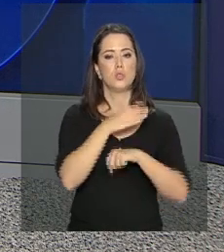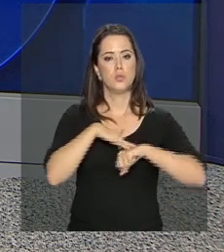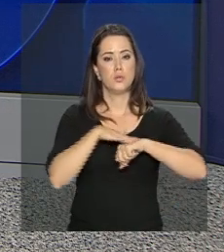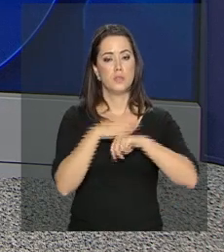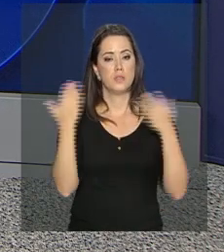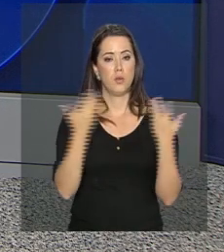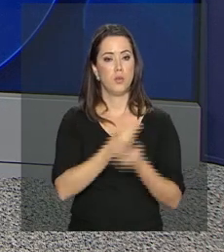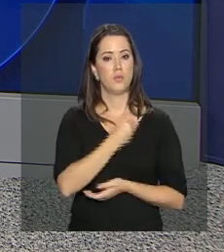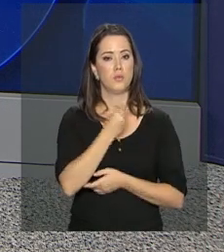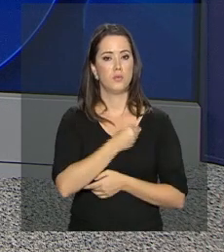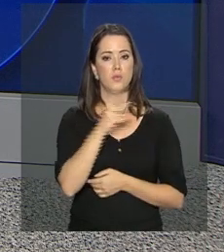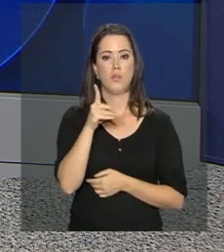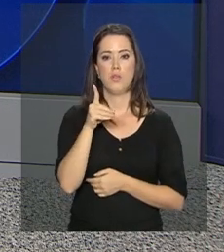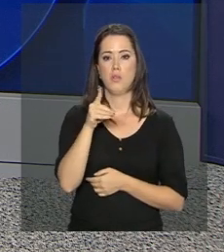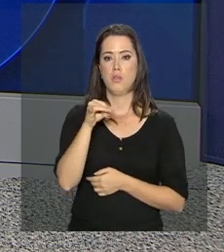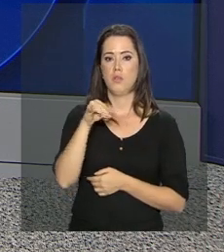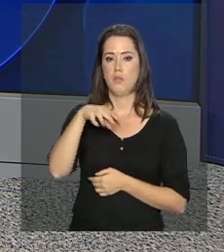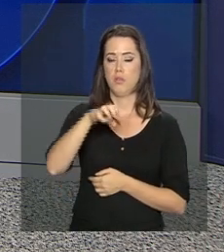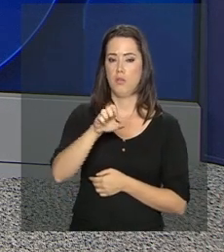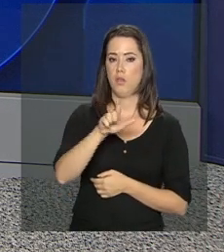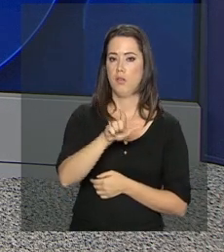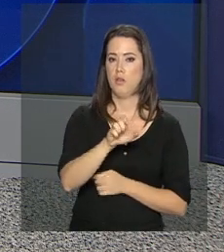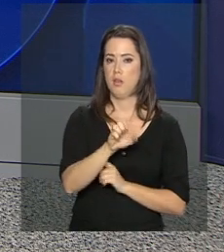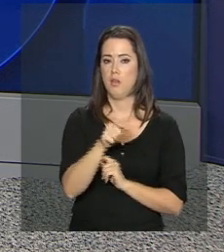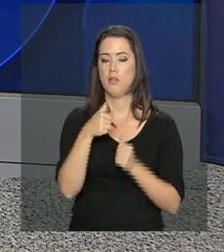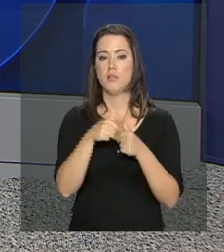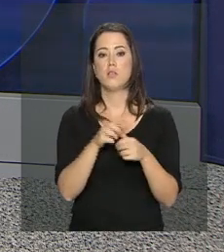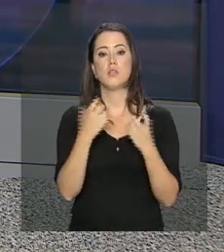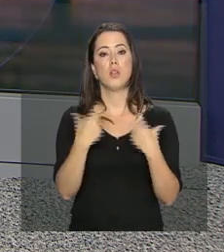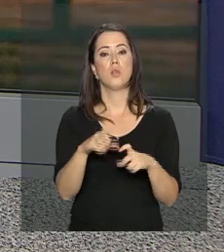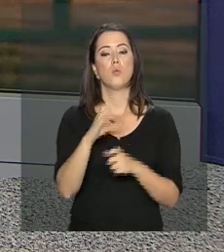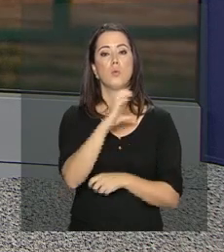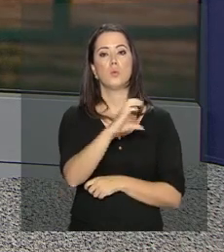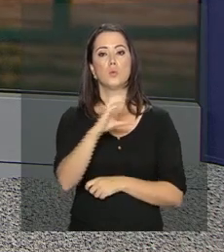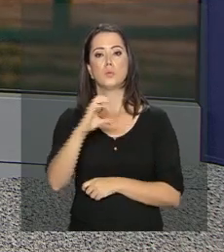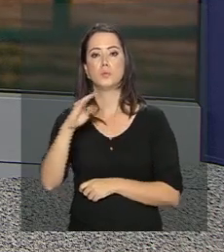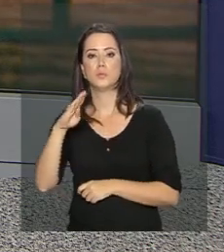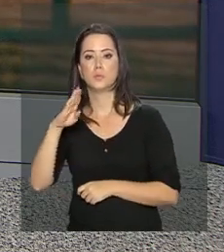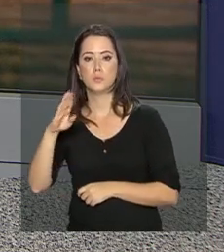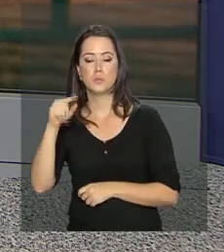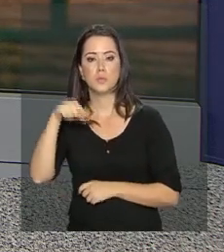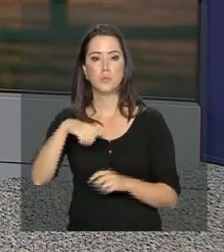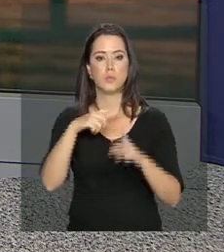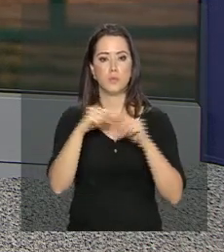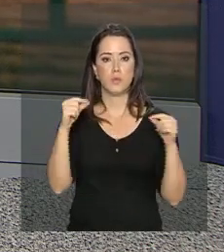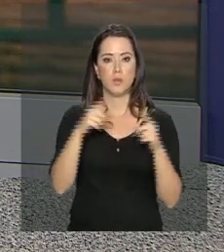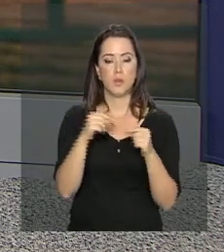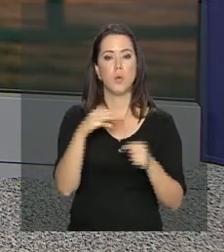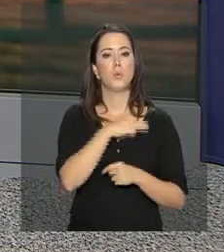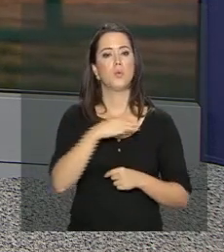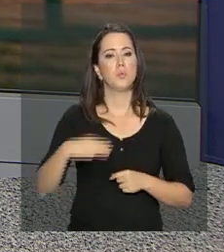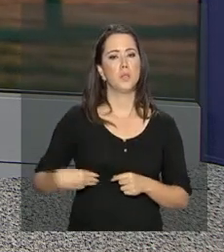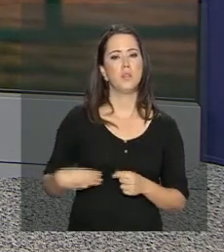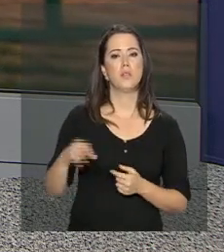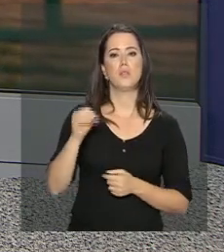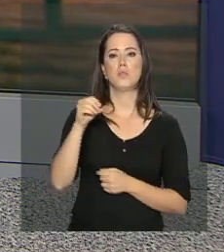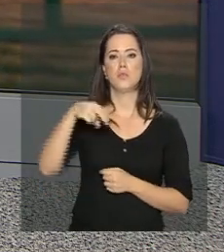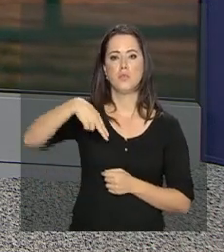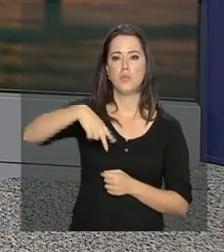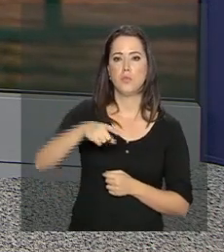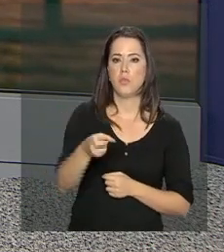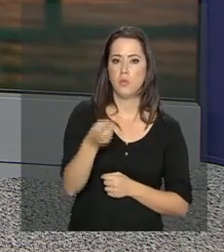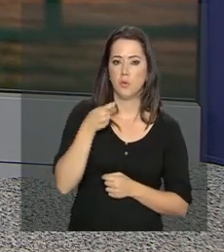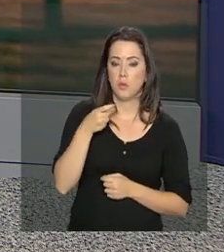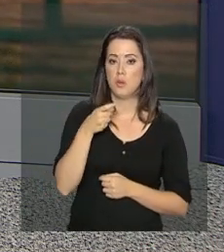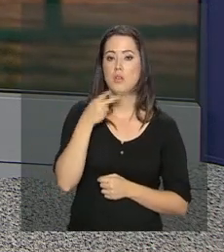ao vivo com a repórter danielle popov que está no centro cultural banco do brasil aqui em brasília o ministro extraordinário ônix